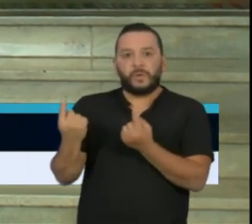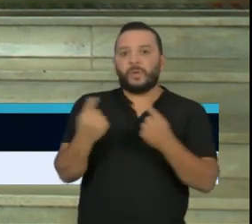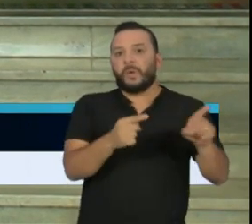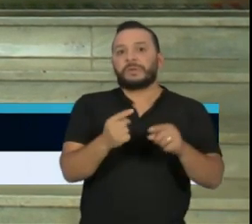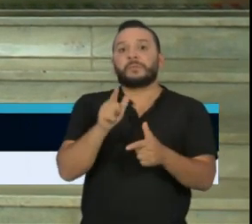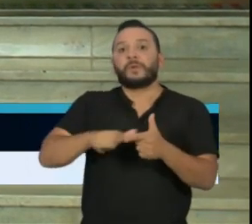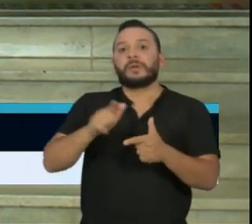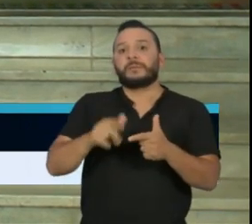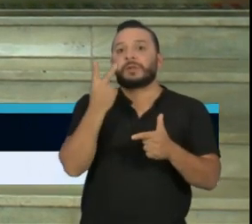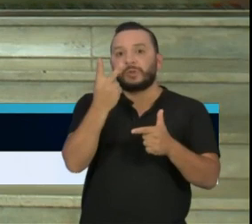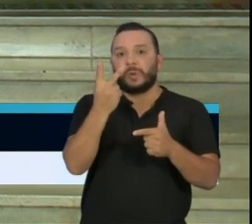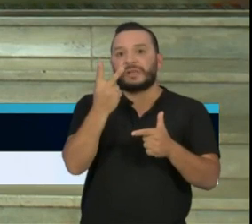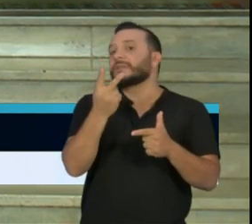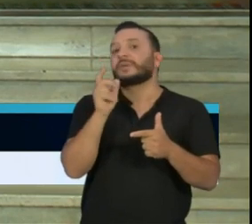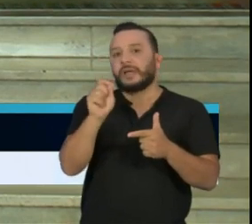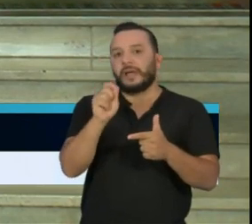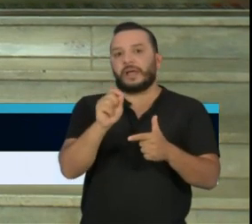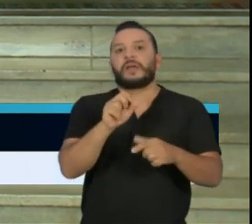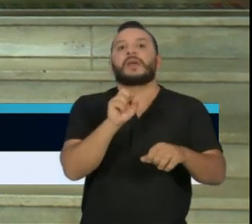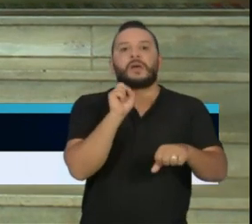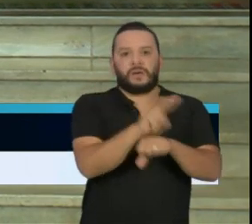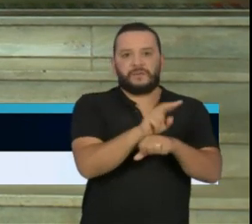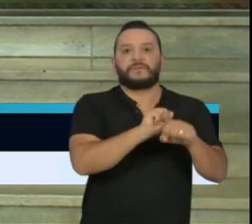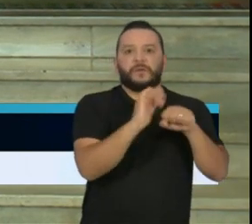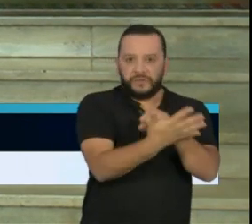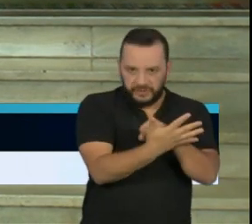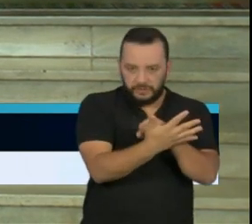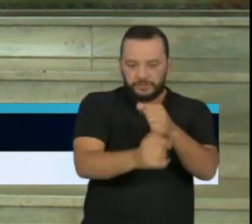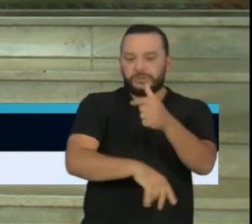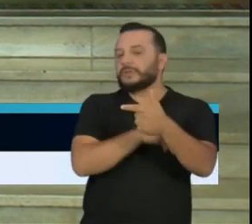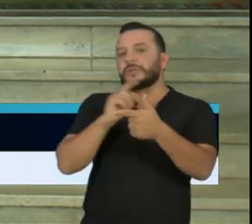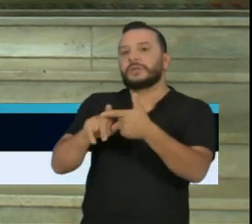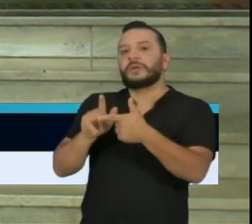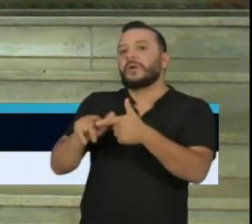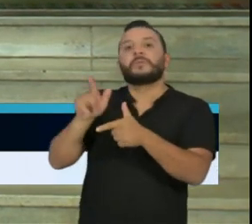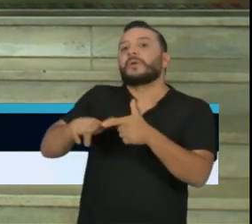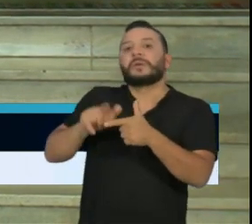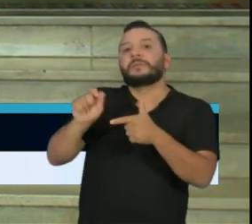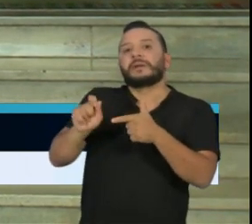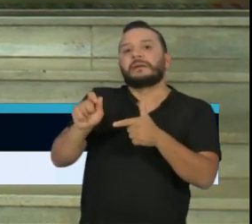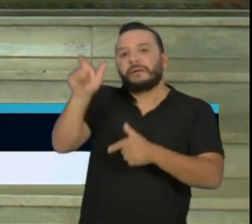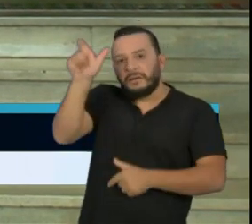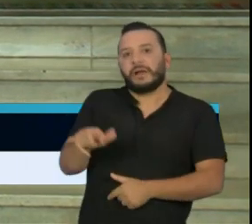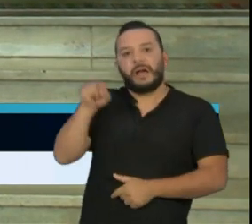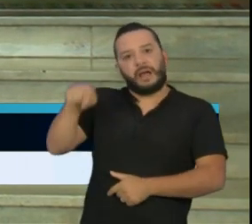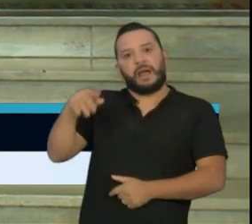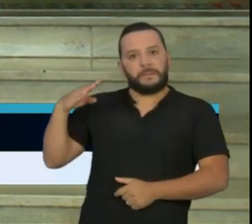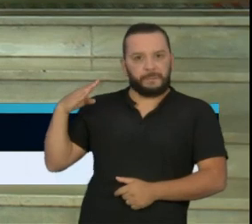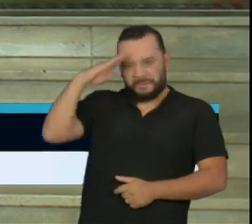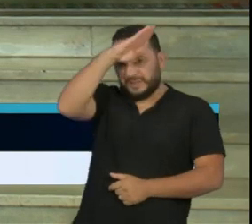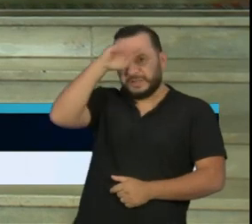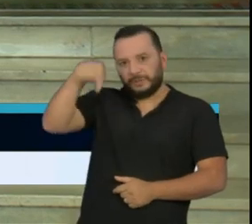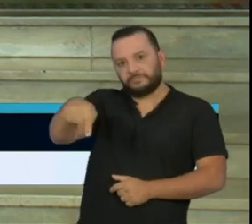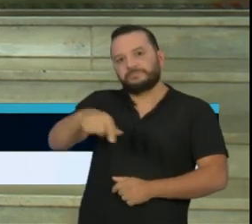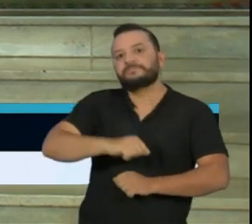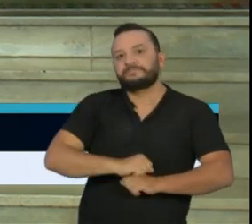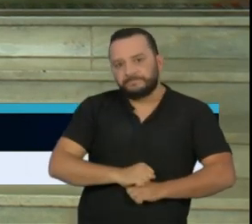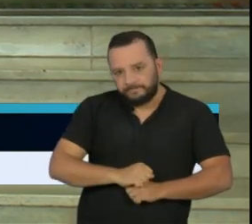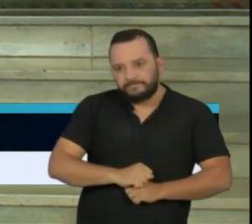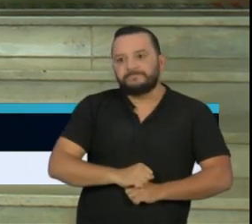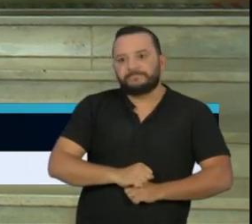o coronavírus e o outro vírus, que está no Palácio do Planalto, em Brasília.